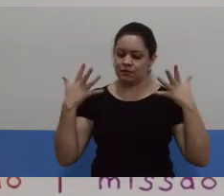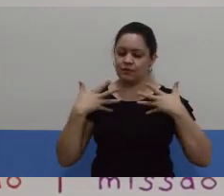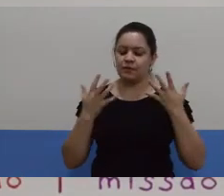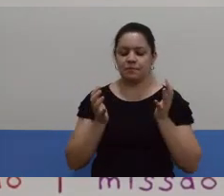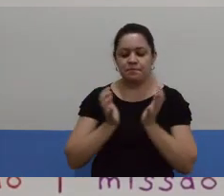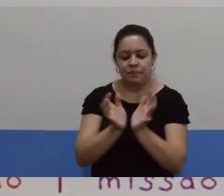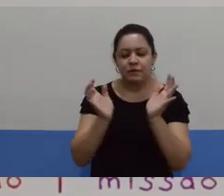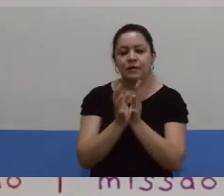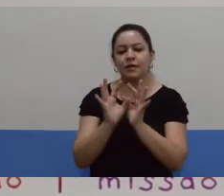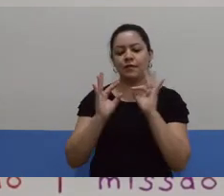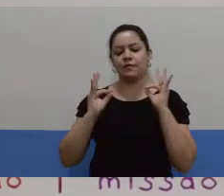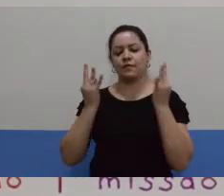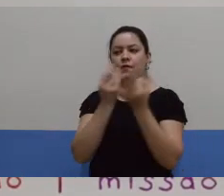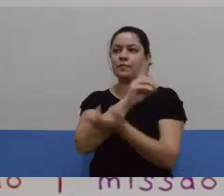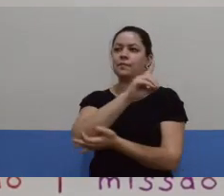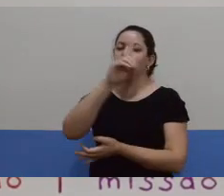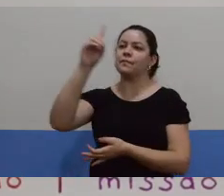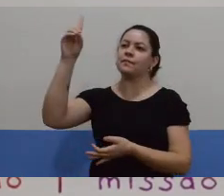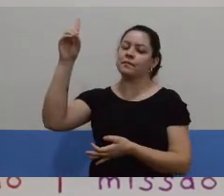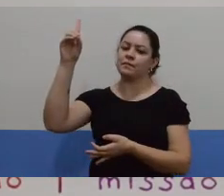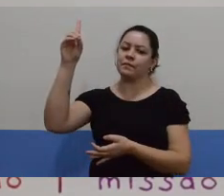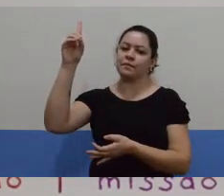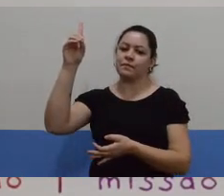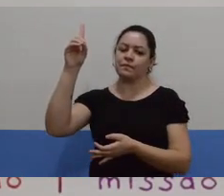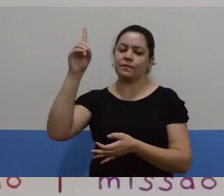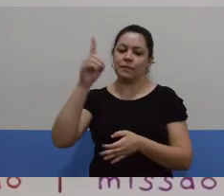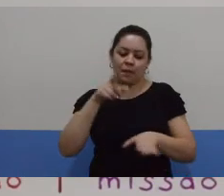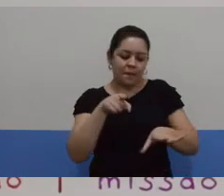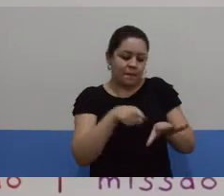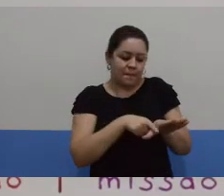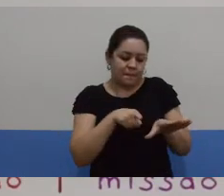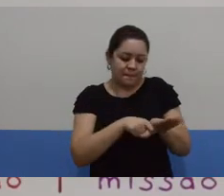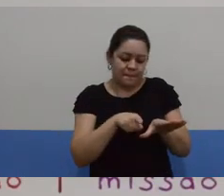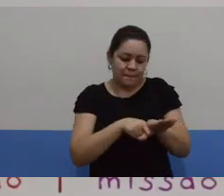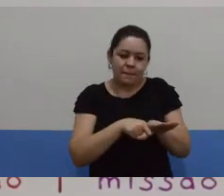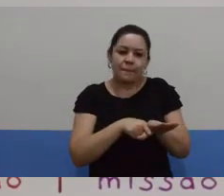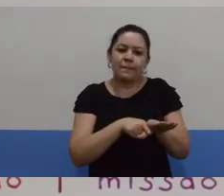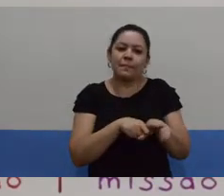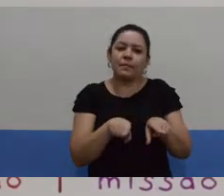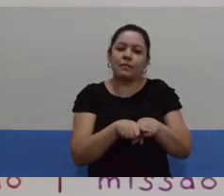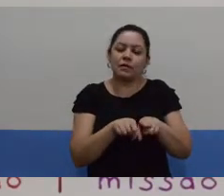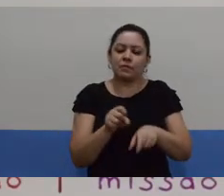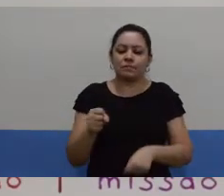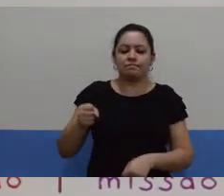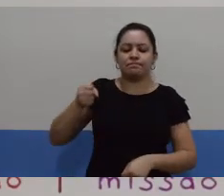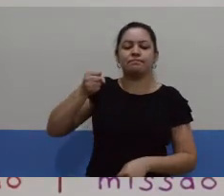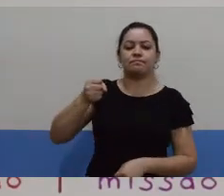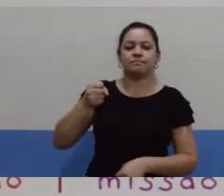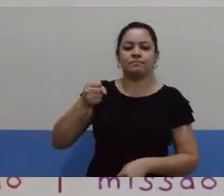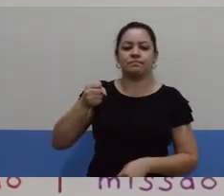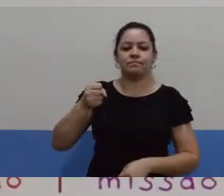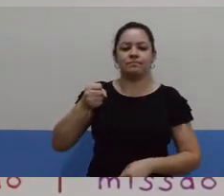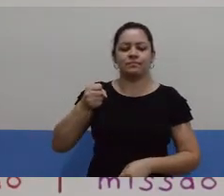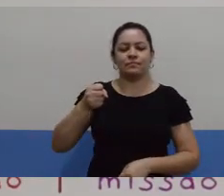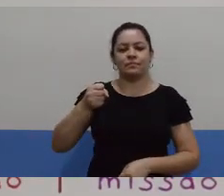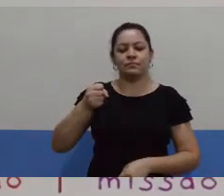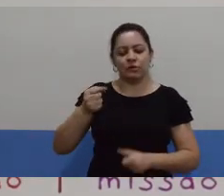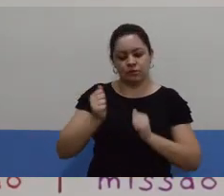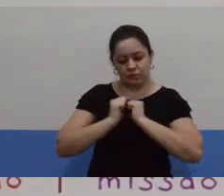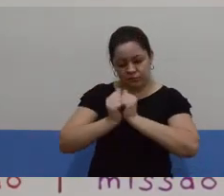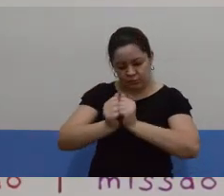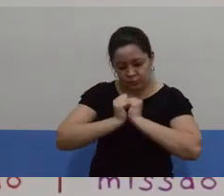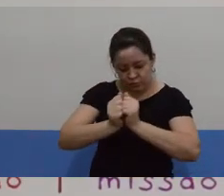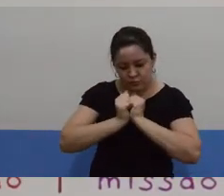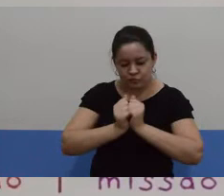Com sandália nos pés e cajado nas mãos, queremos caminhar convosco, porque somos